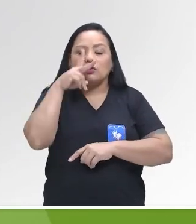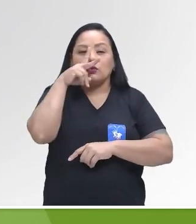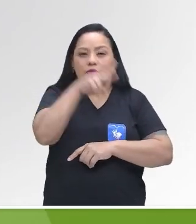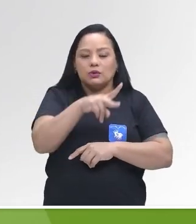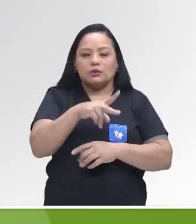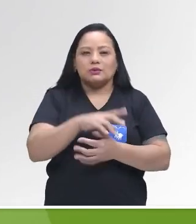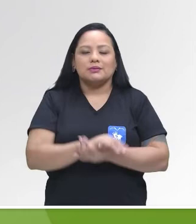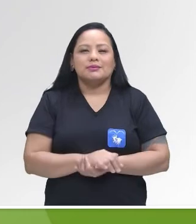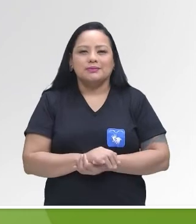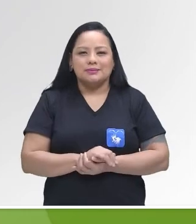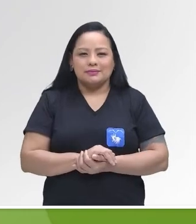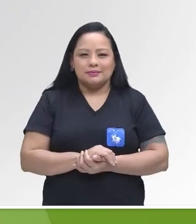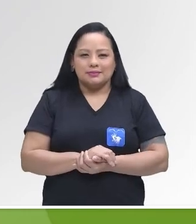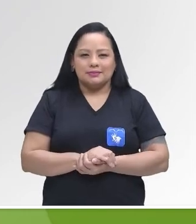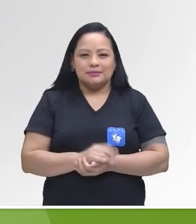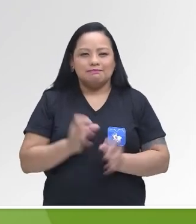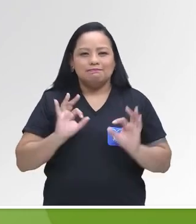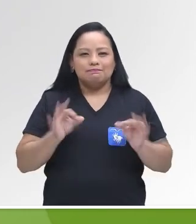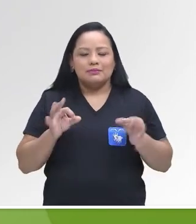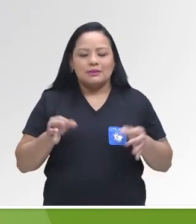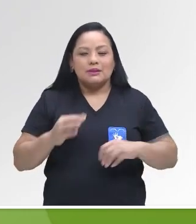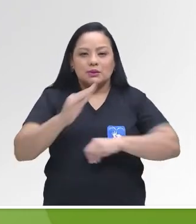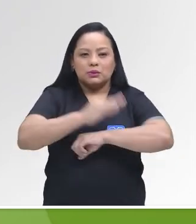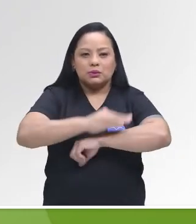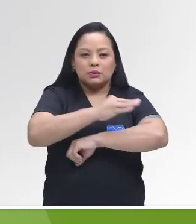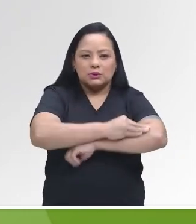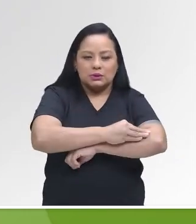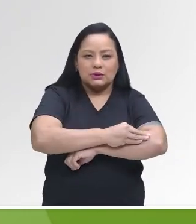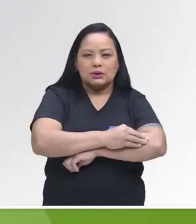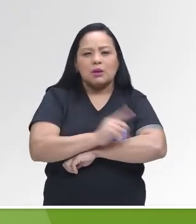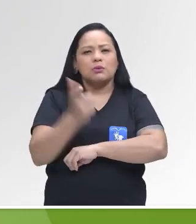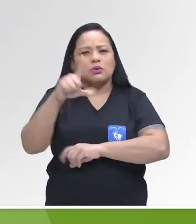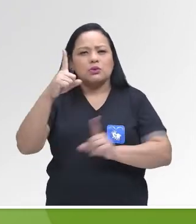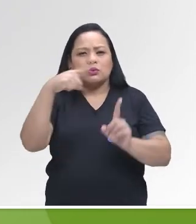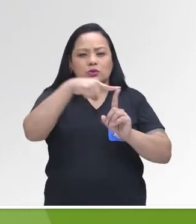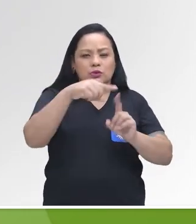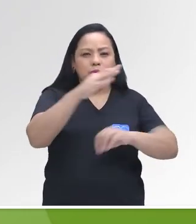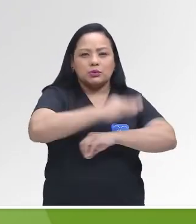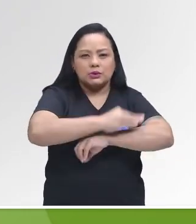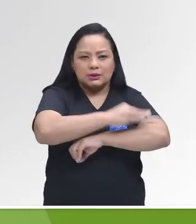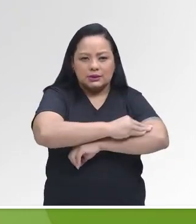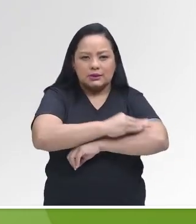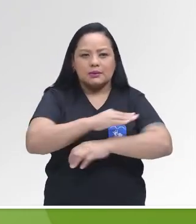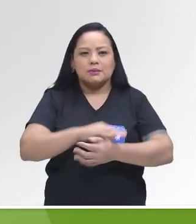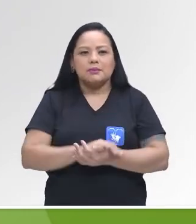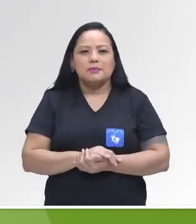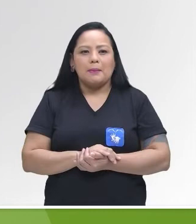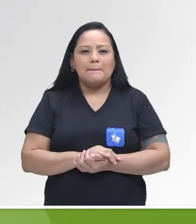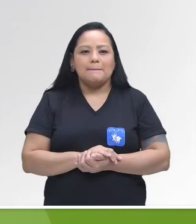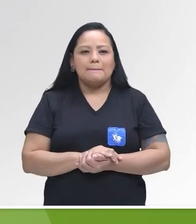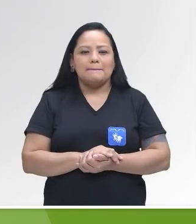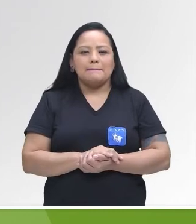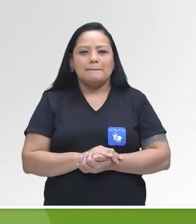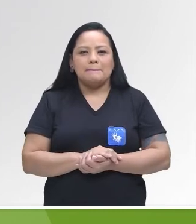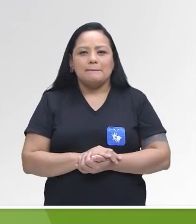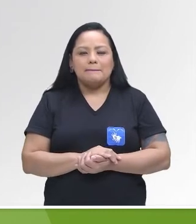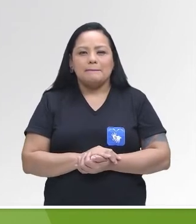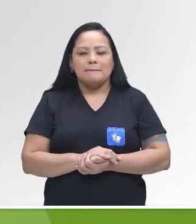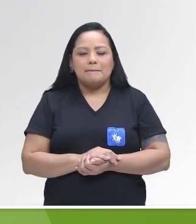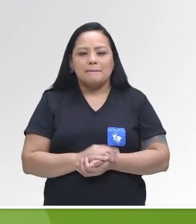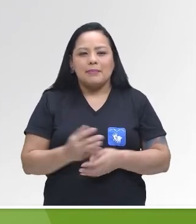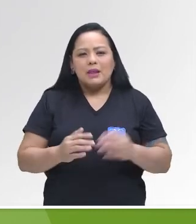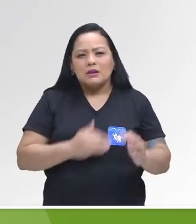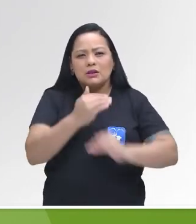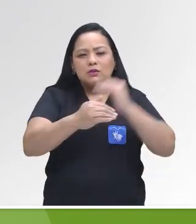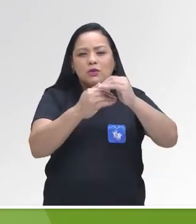vibrantes, tá certo? E aí, nos sapos, rãs e pererecas, né, nos sapos, rãs e pererecas, as pernas traseiras são mais